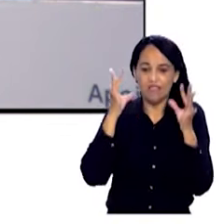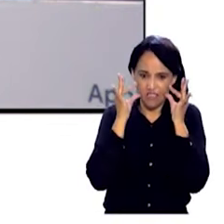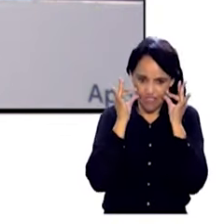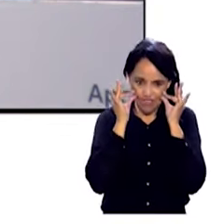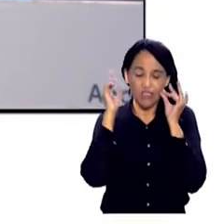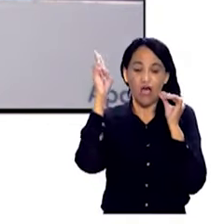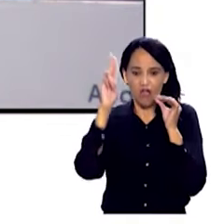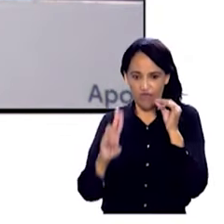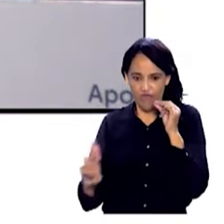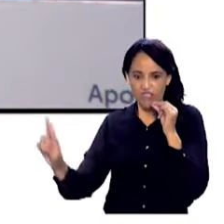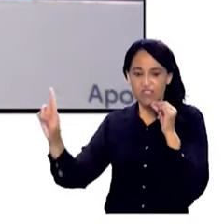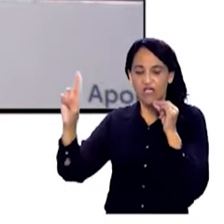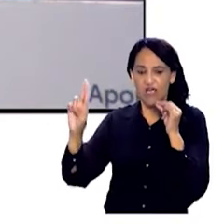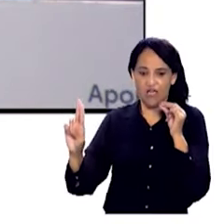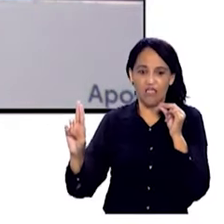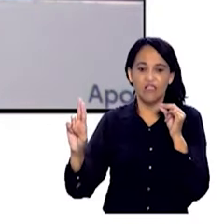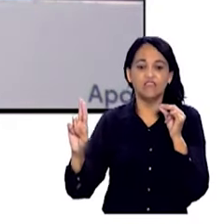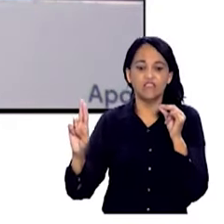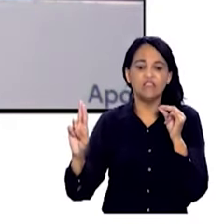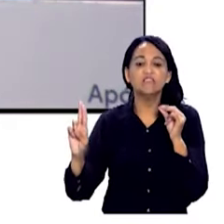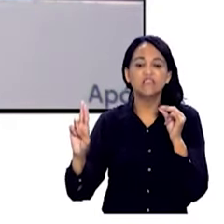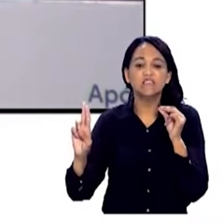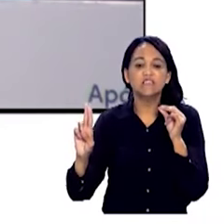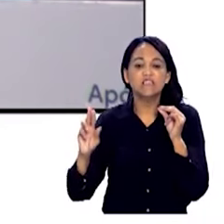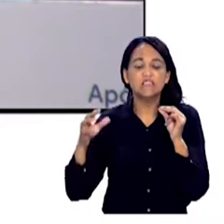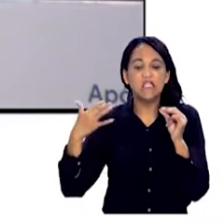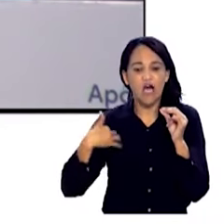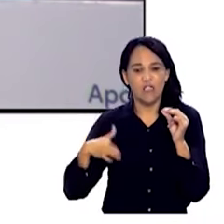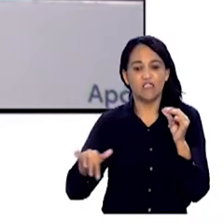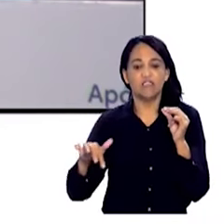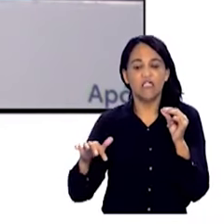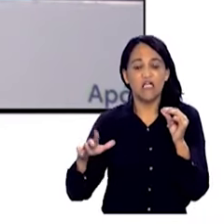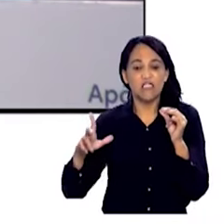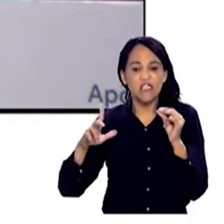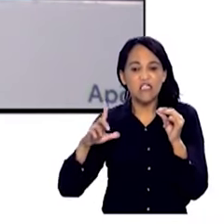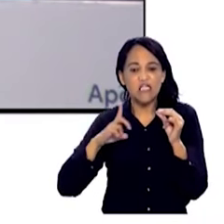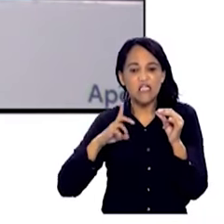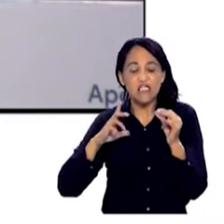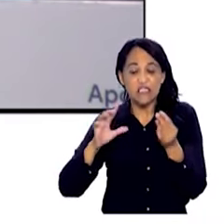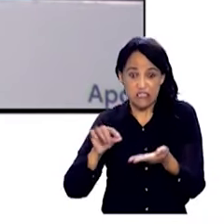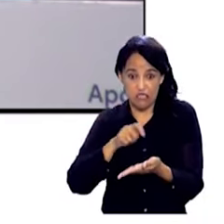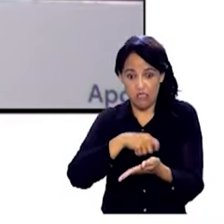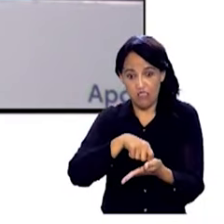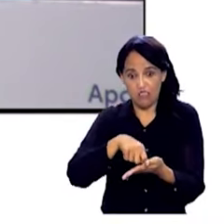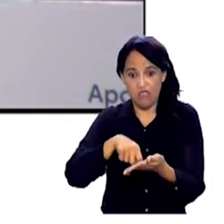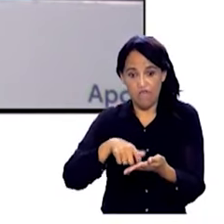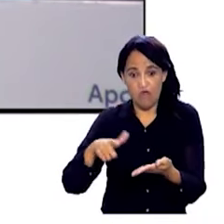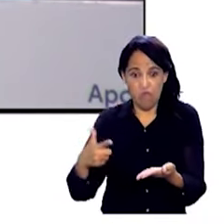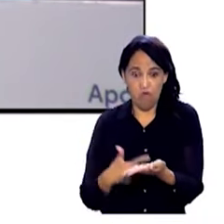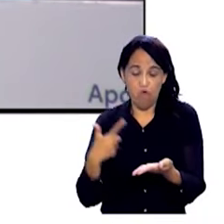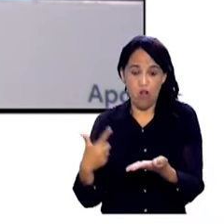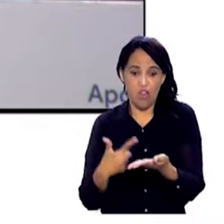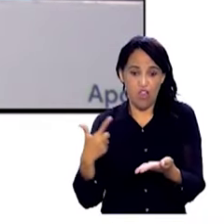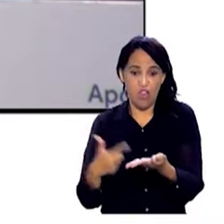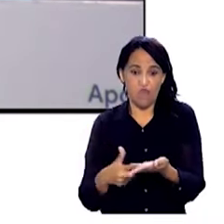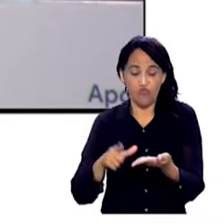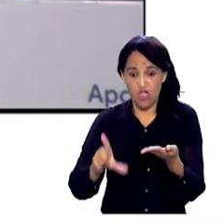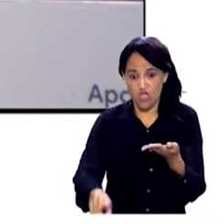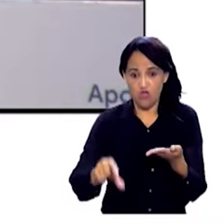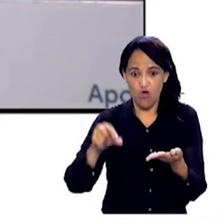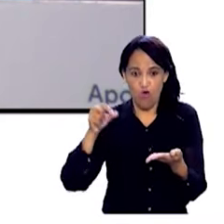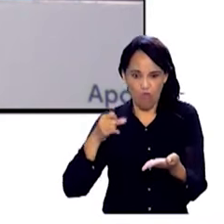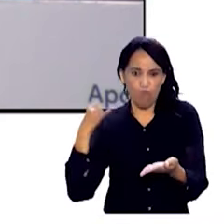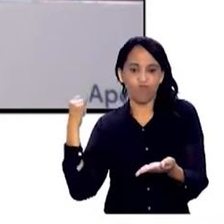Plata e que é autor de uma obra monumental sobre de filtro de relevância que se chama elser chorar